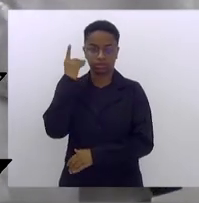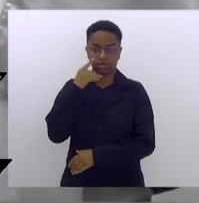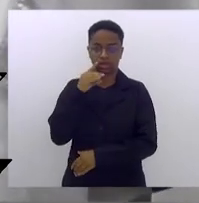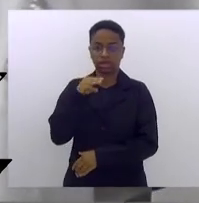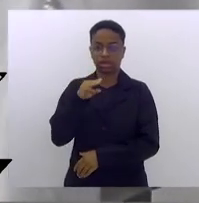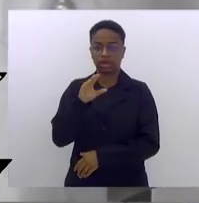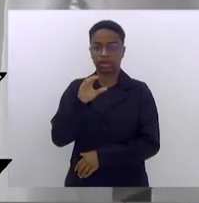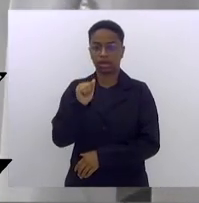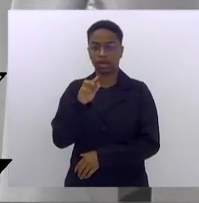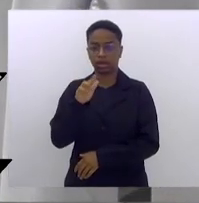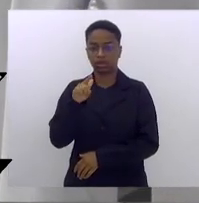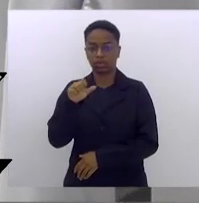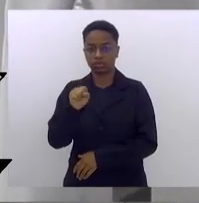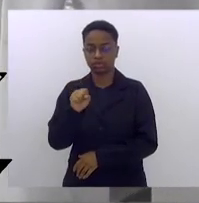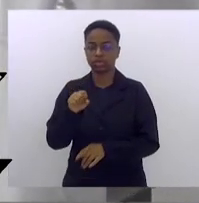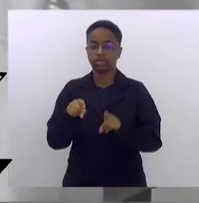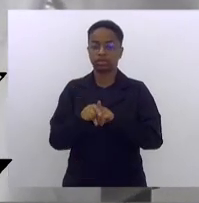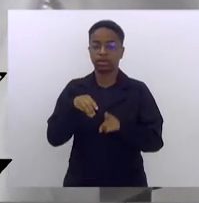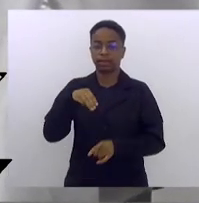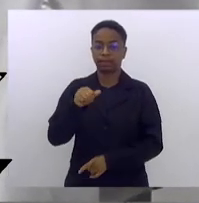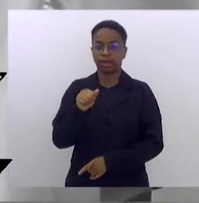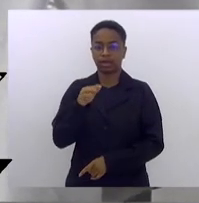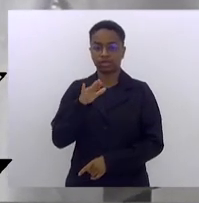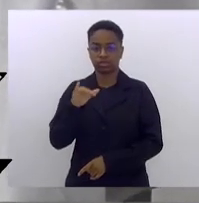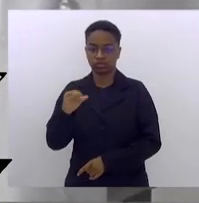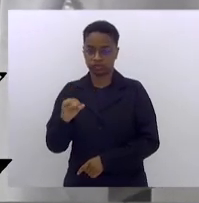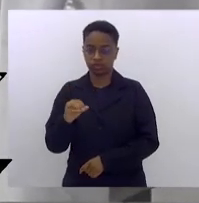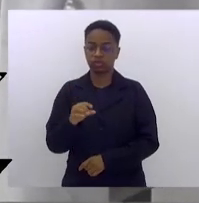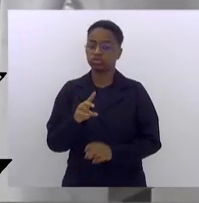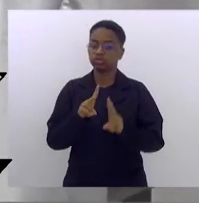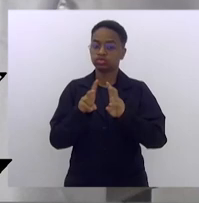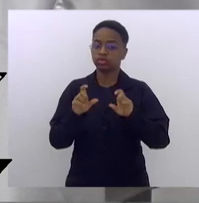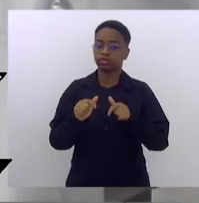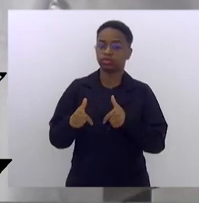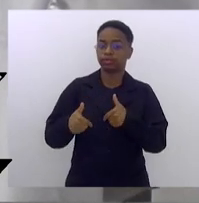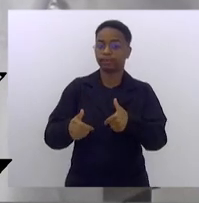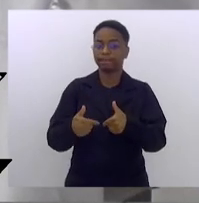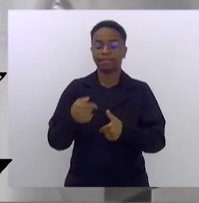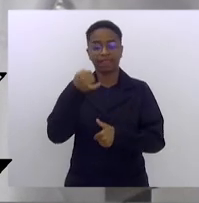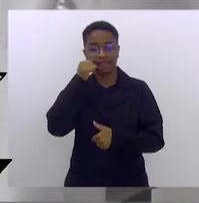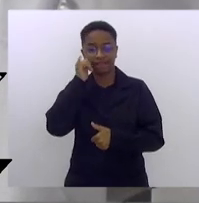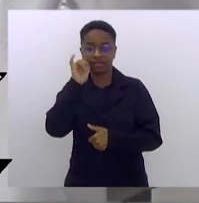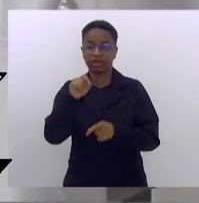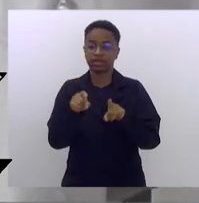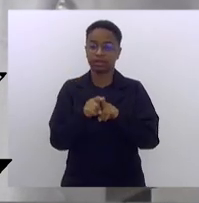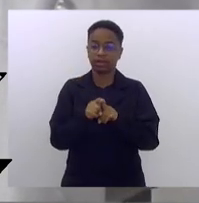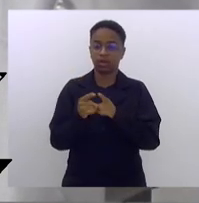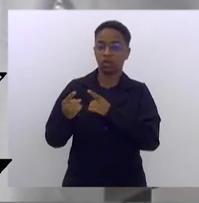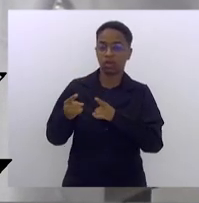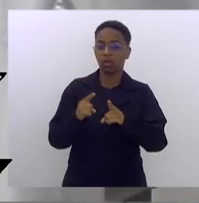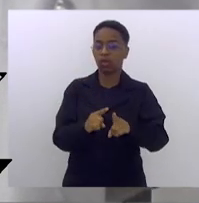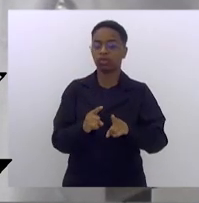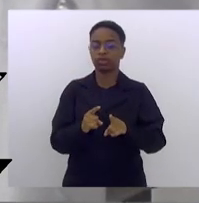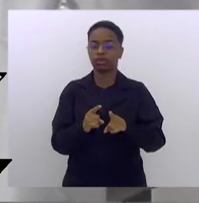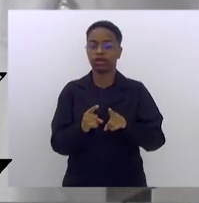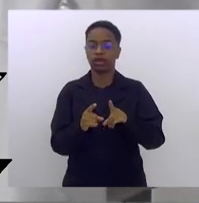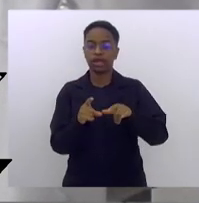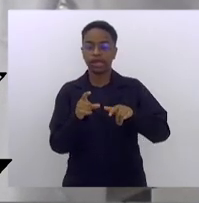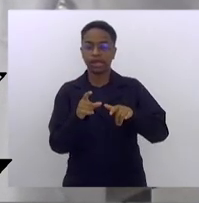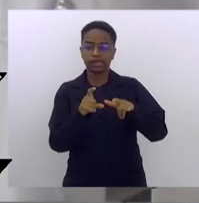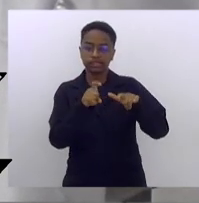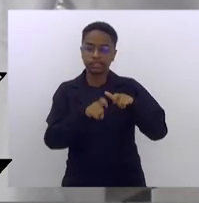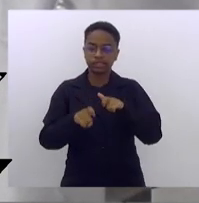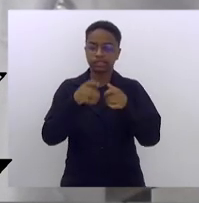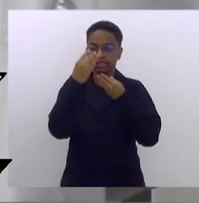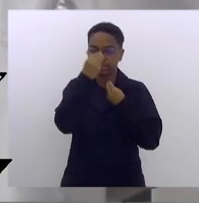e Márcio Pacheco, que dispõe sobre a inclusão de medidas de conscientização, prevenção e combate à erotização infantil, sexualização precoce nas